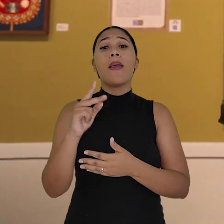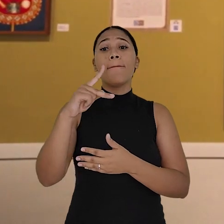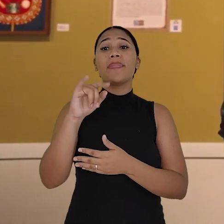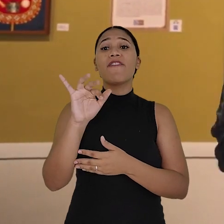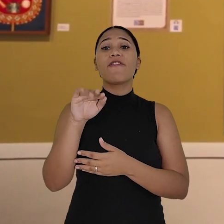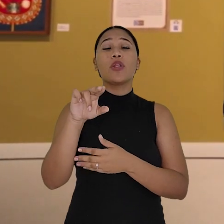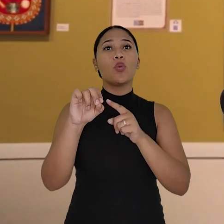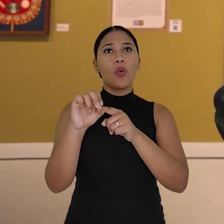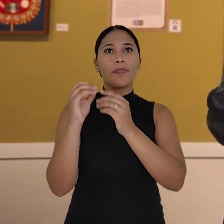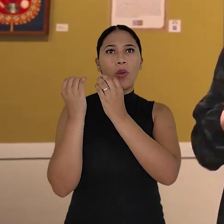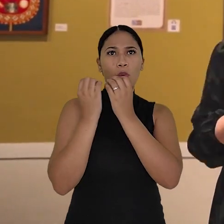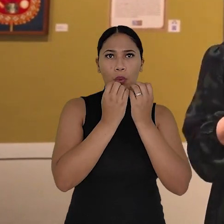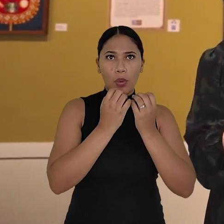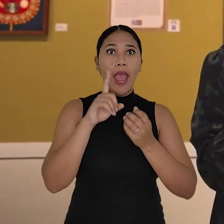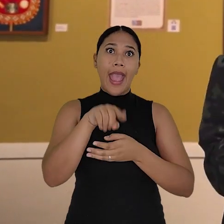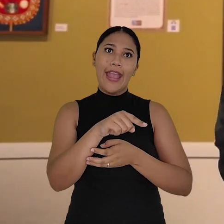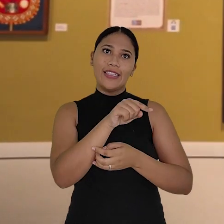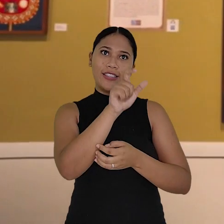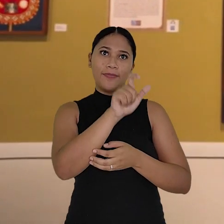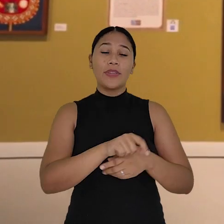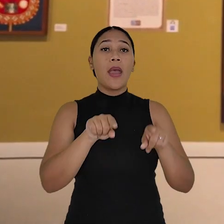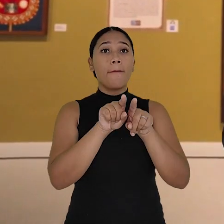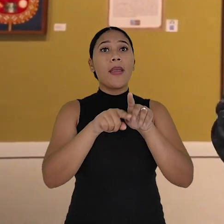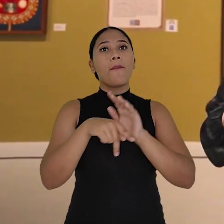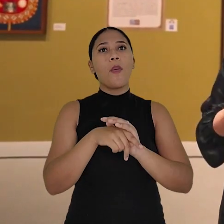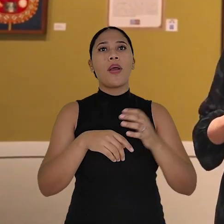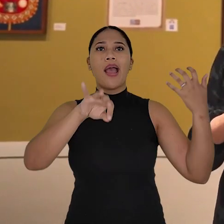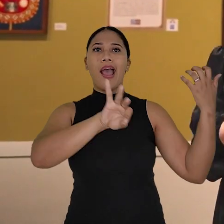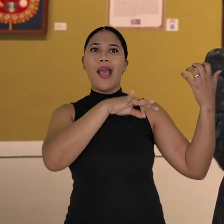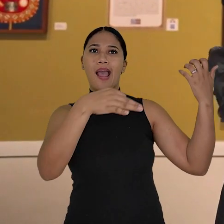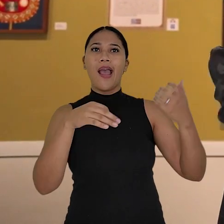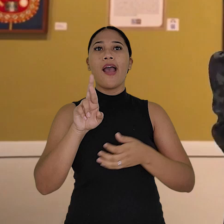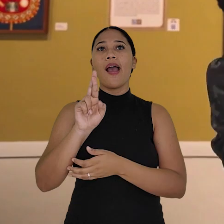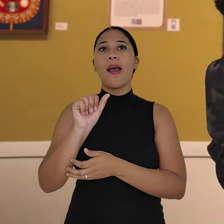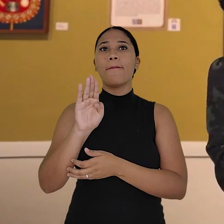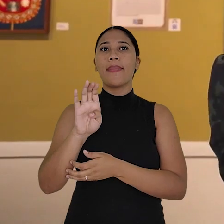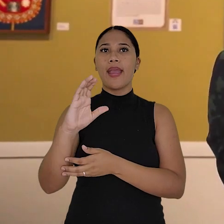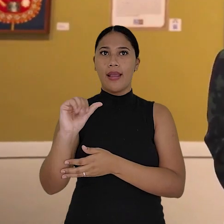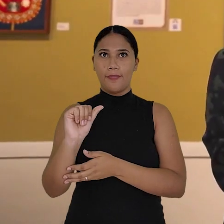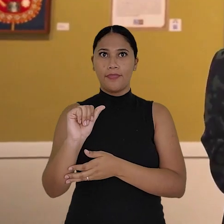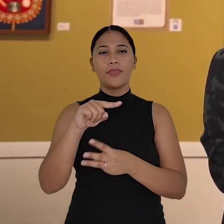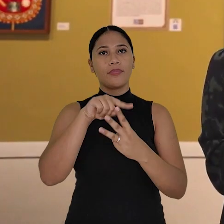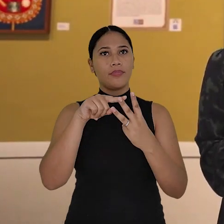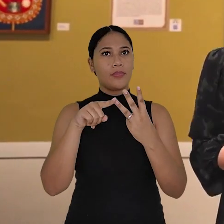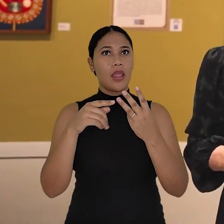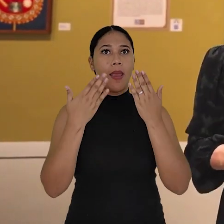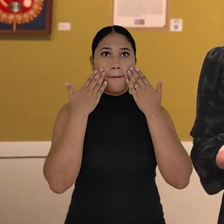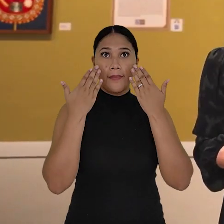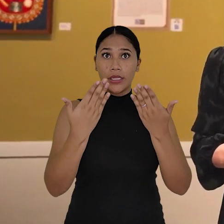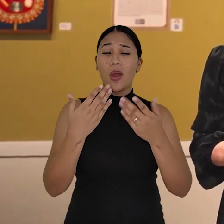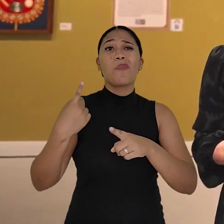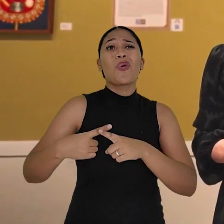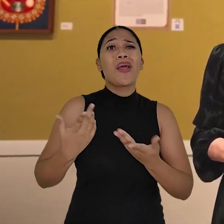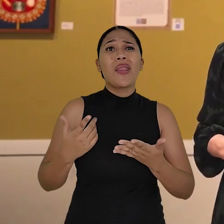o pífano o pífano, que é esse aqui, e a rabeca, tá? Então estão aqui eles representados. Por